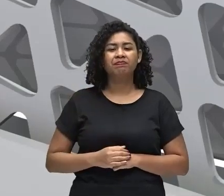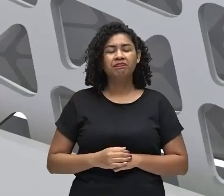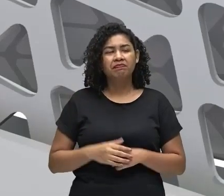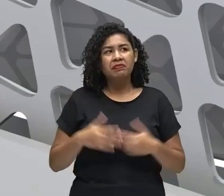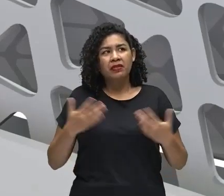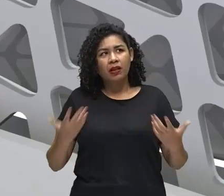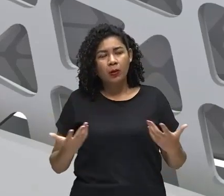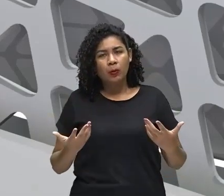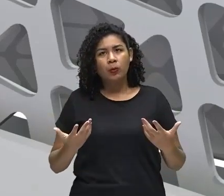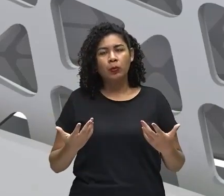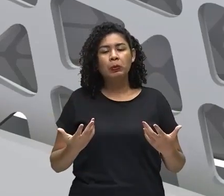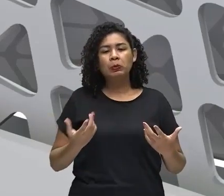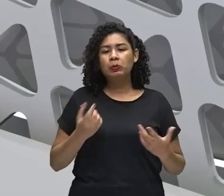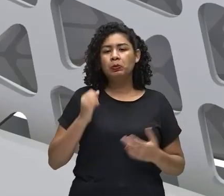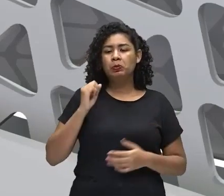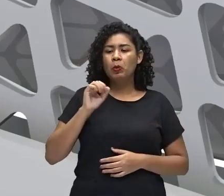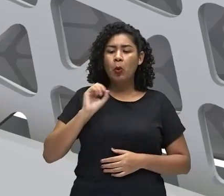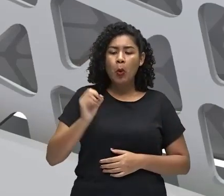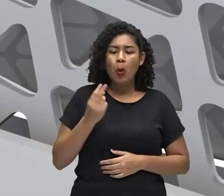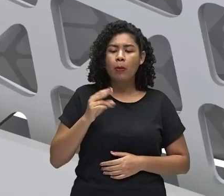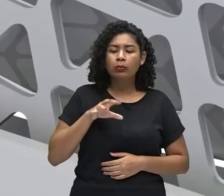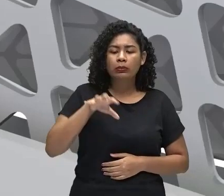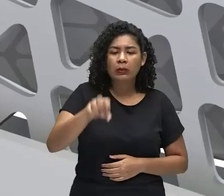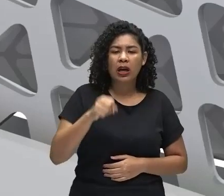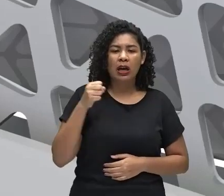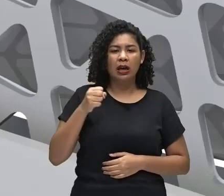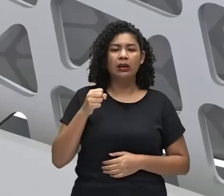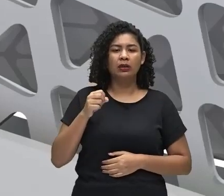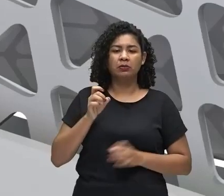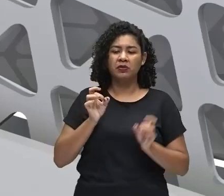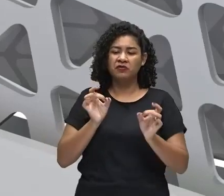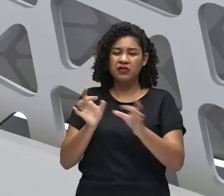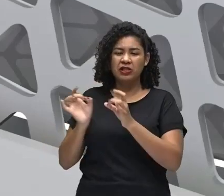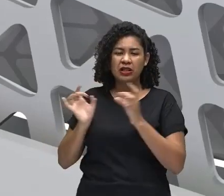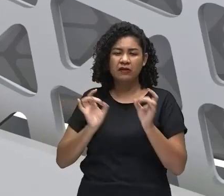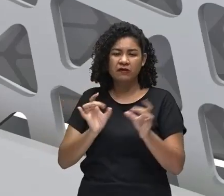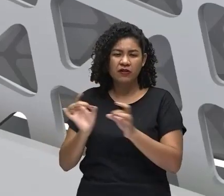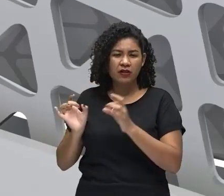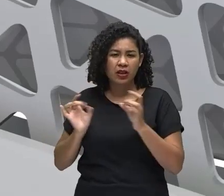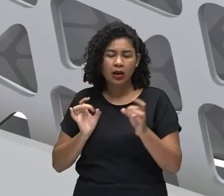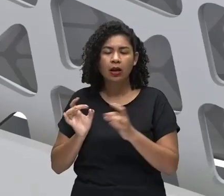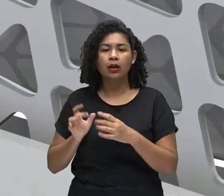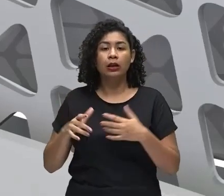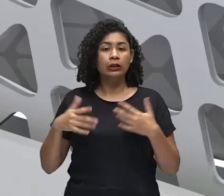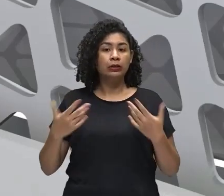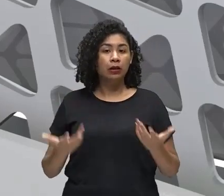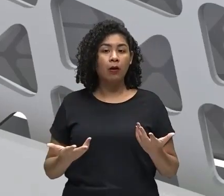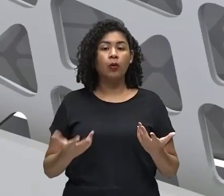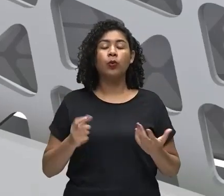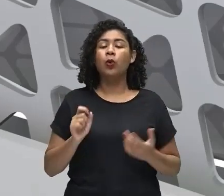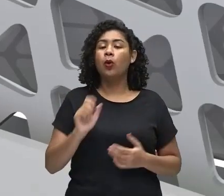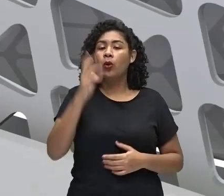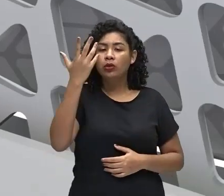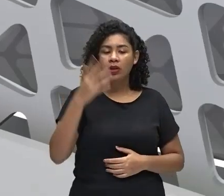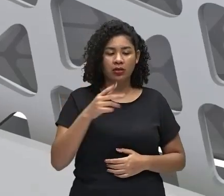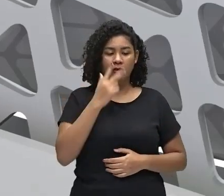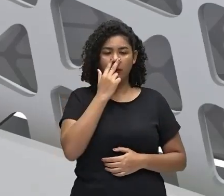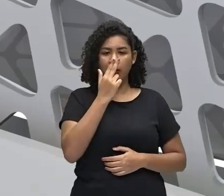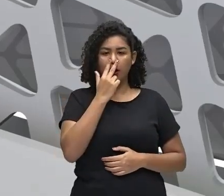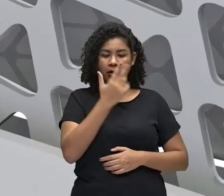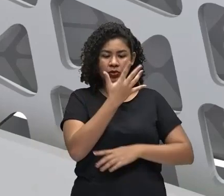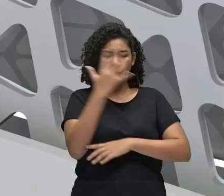né? Seja pela caça ou pela exploração de uma delas, o que acontece? Um desequilíbrio